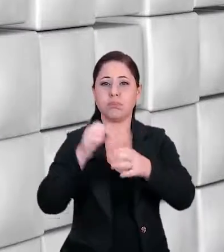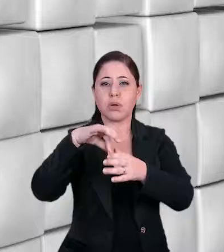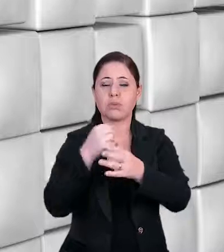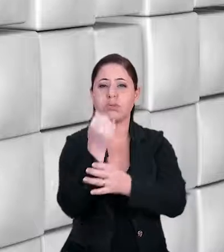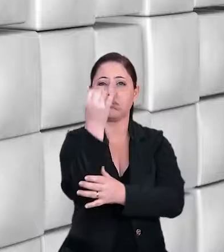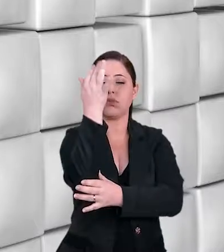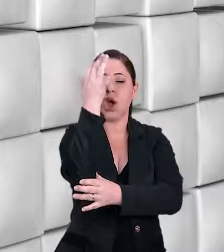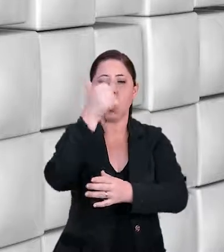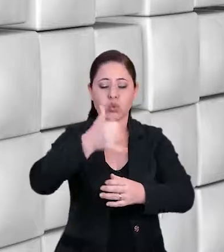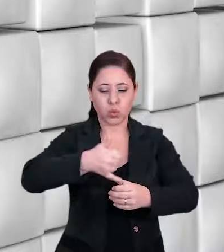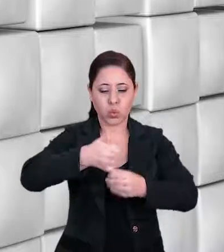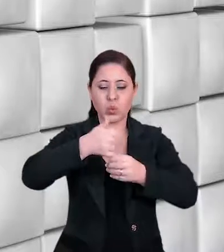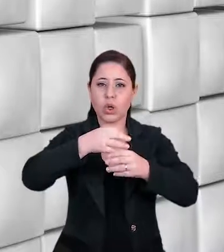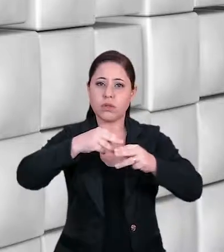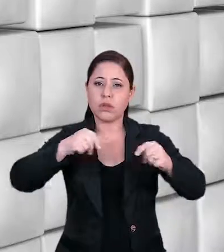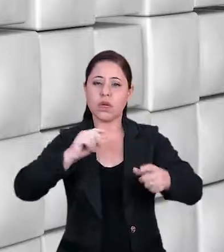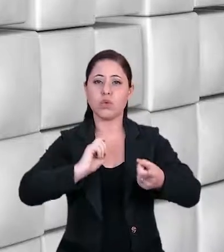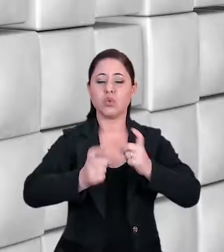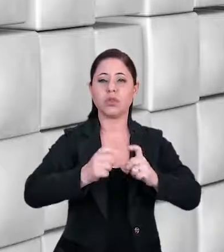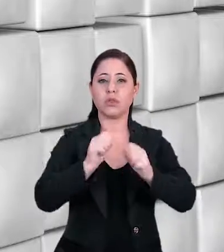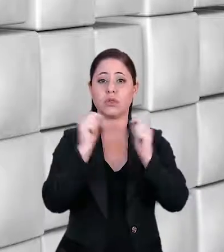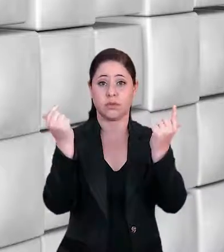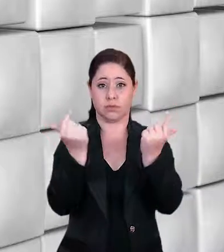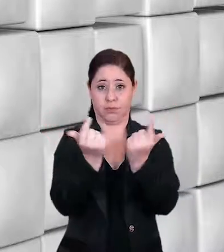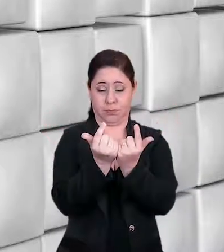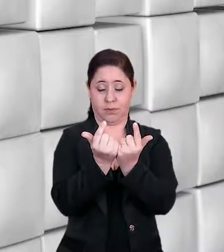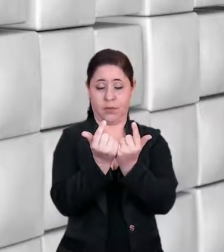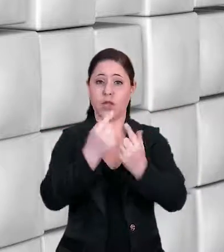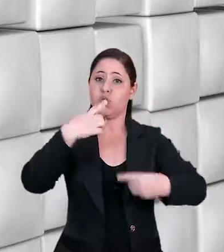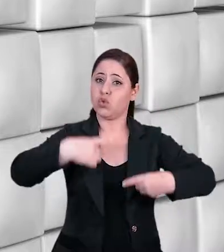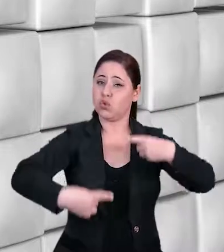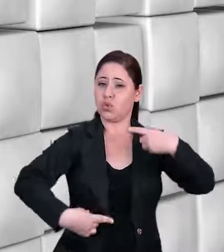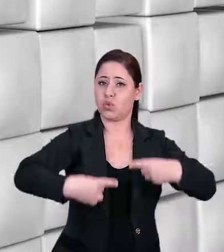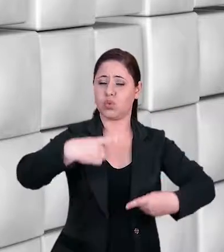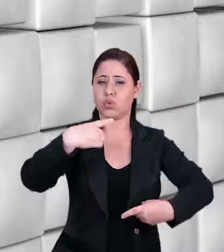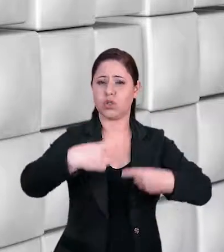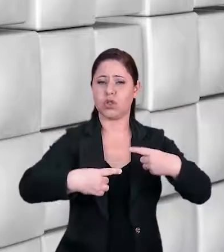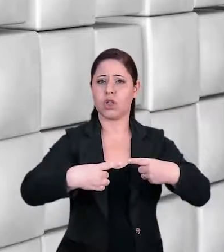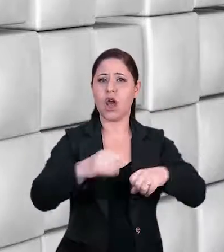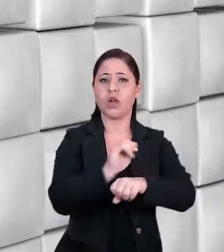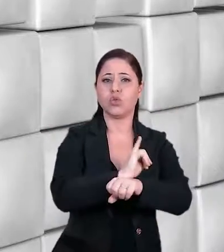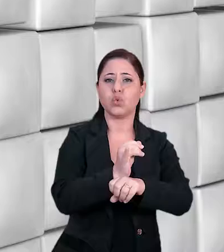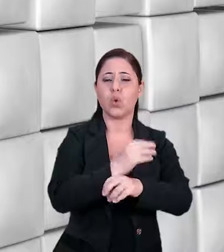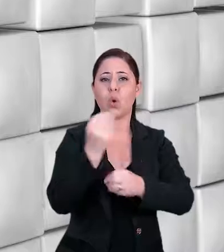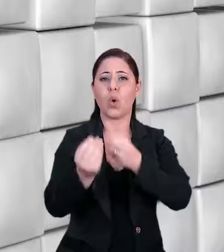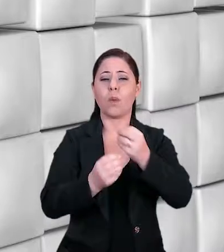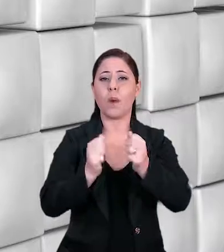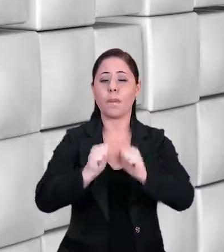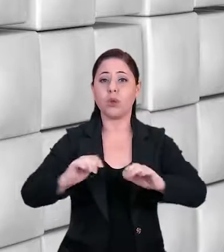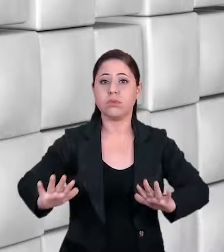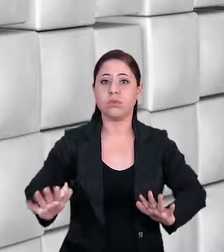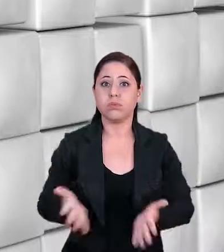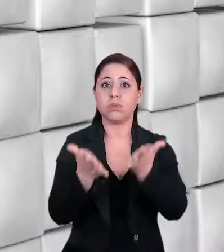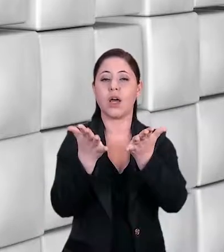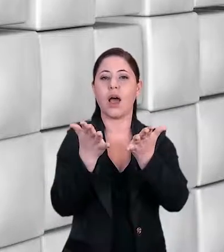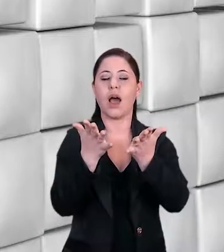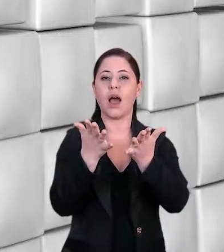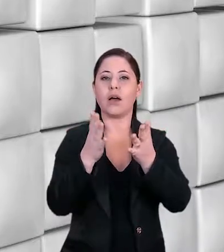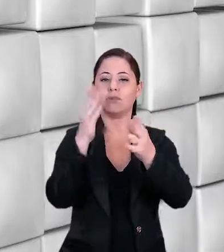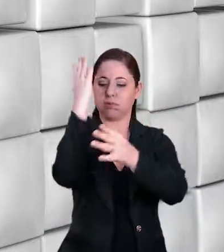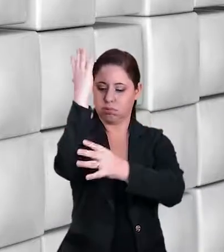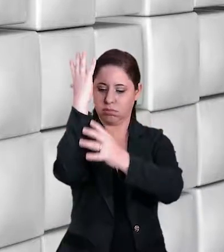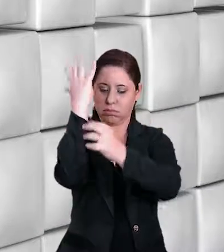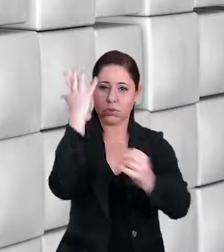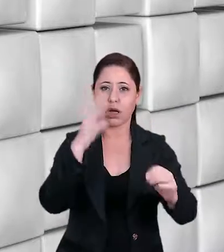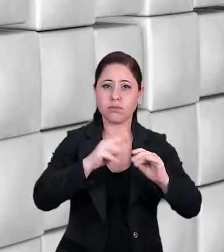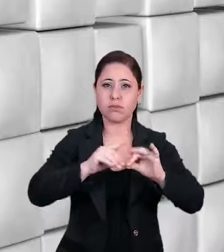mate se reuniram com deputados na Assembleia Legislativa. Foram discutidas medidas que possam impulsionar